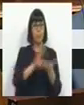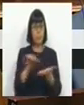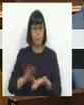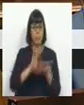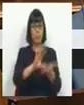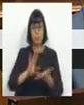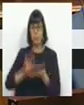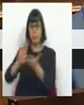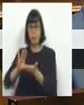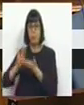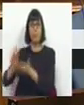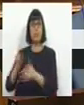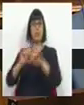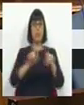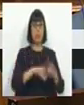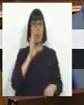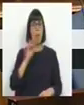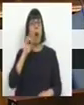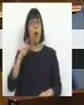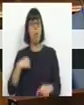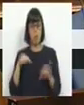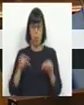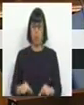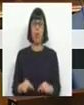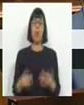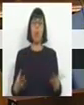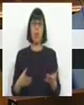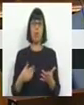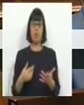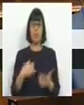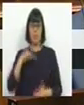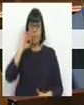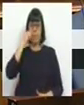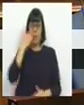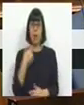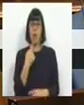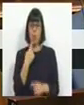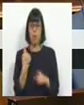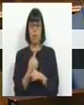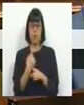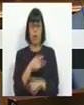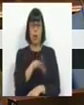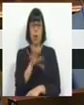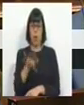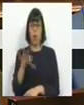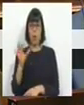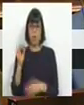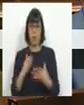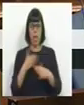capitalizar vários bancos e também sei que ainda hoje pagamos muitas das opções e muitas